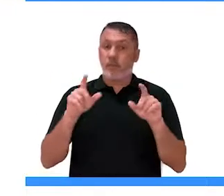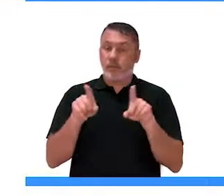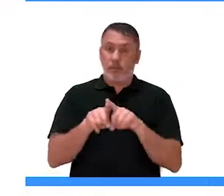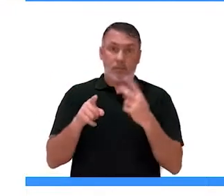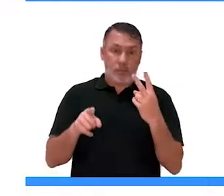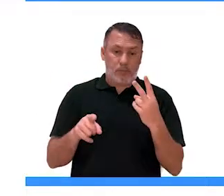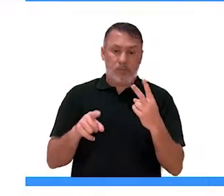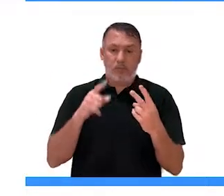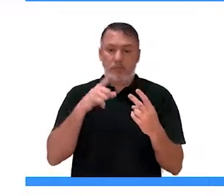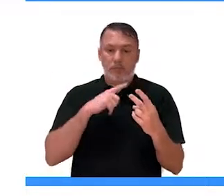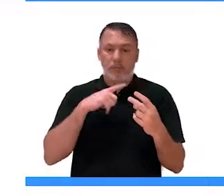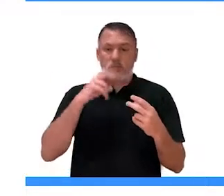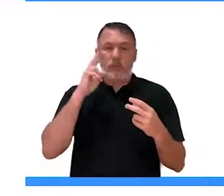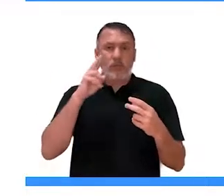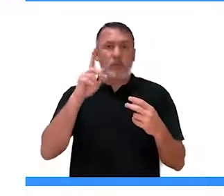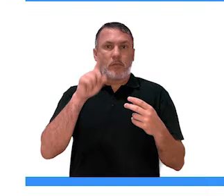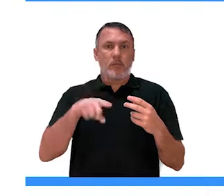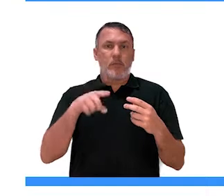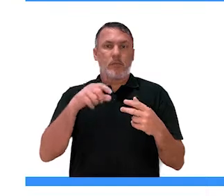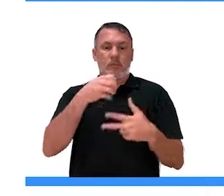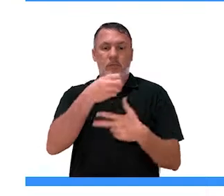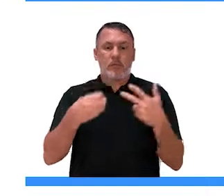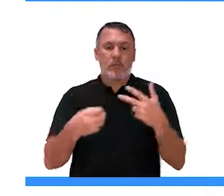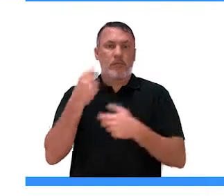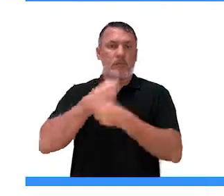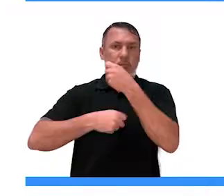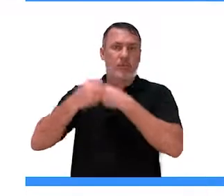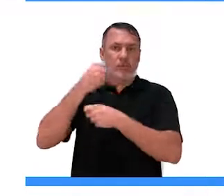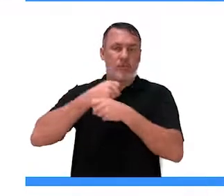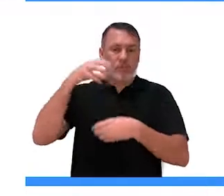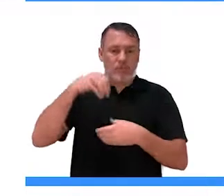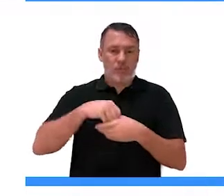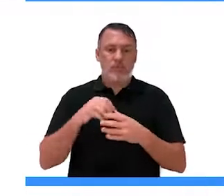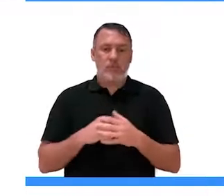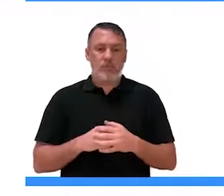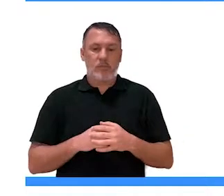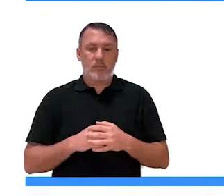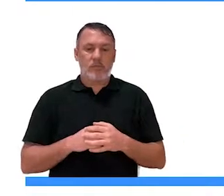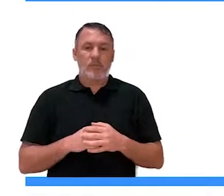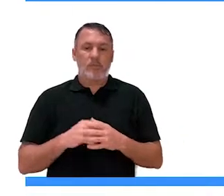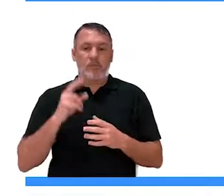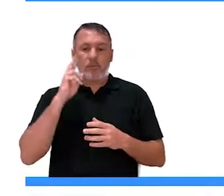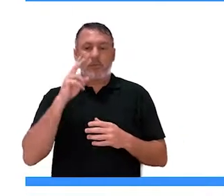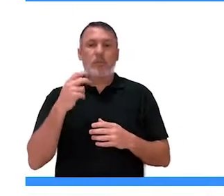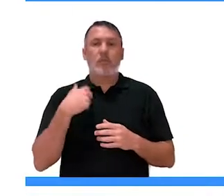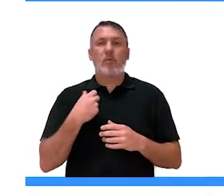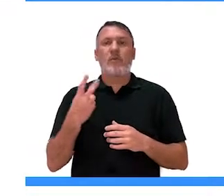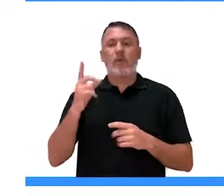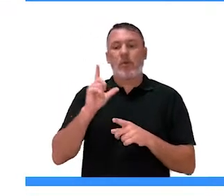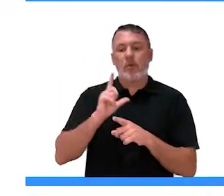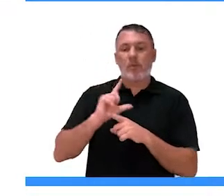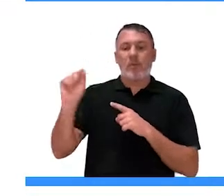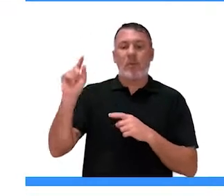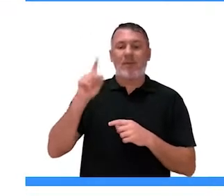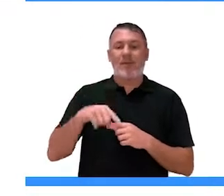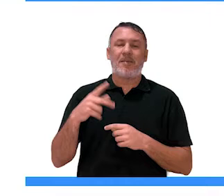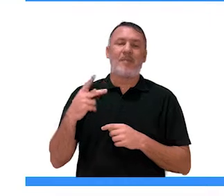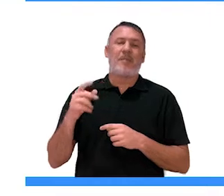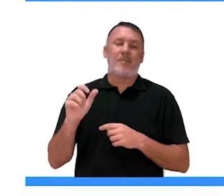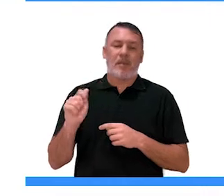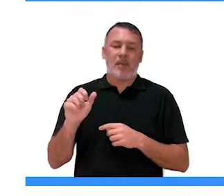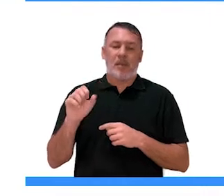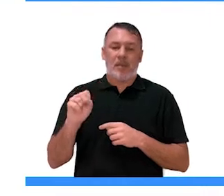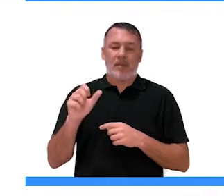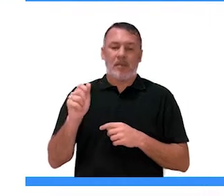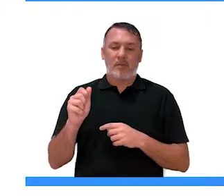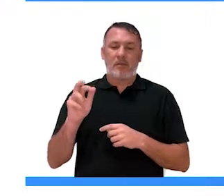questão 2 também, lembrando que todas essas questões são do Enem de anos anteriores. Vou-me embora para Pasárgada foi o poema de mais